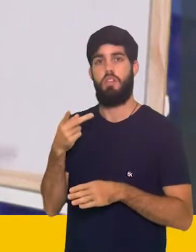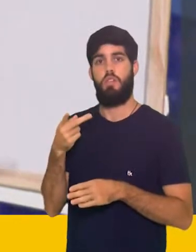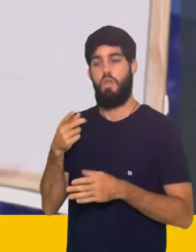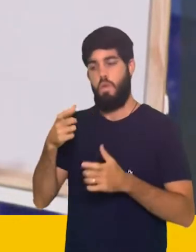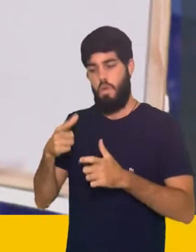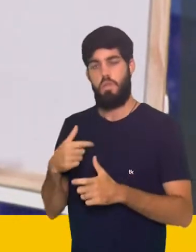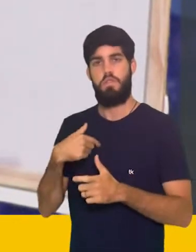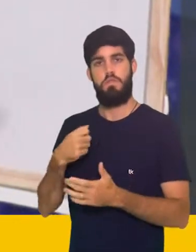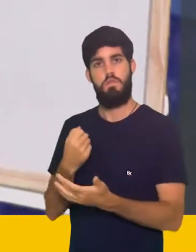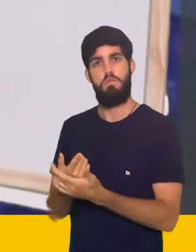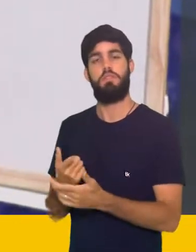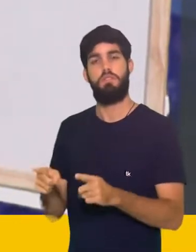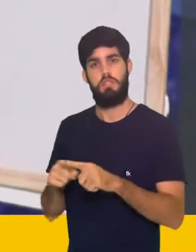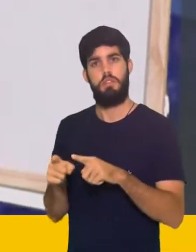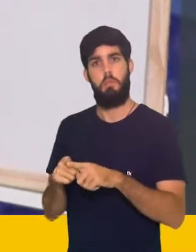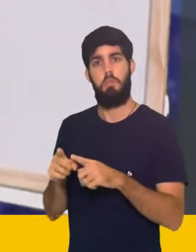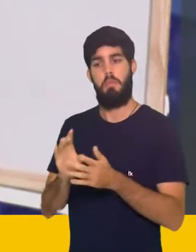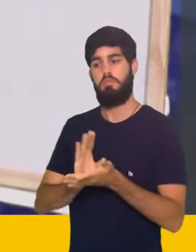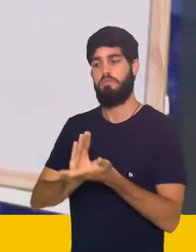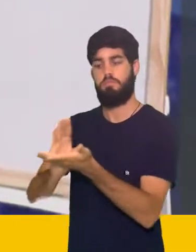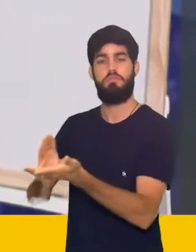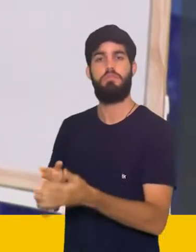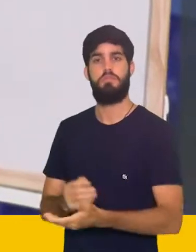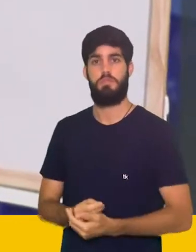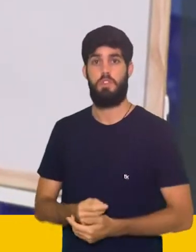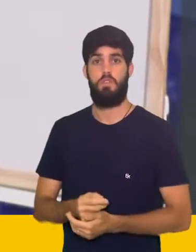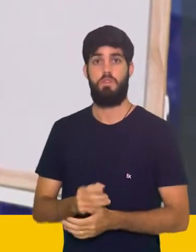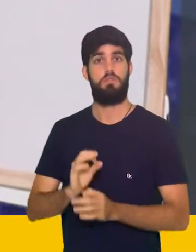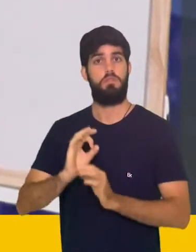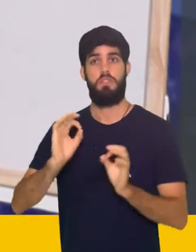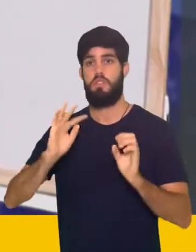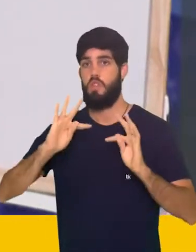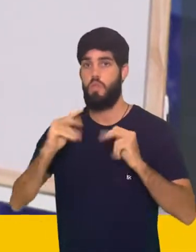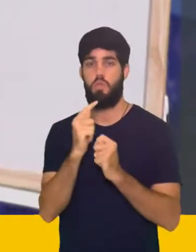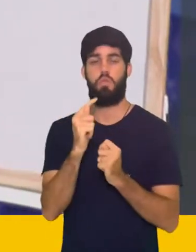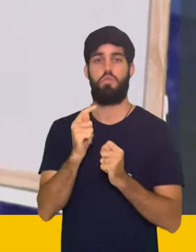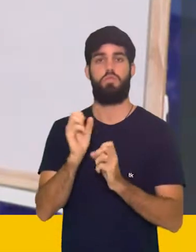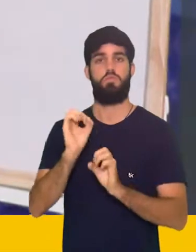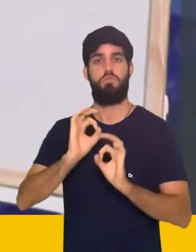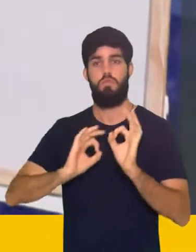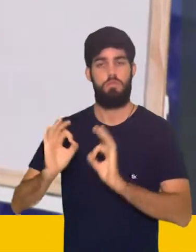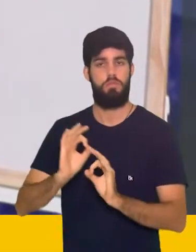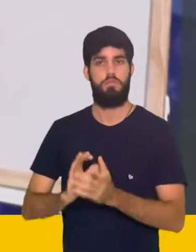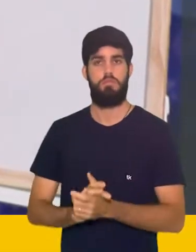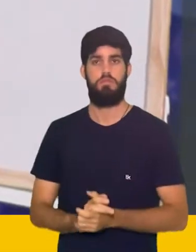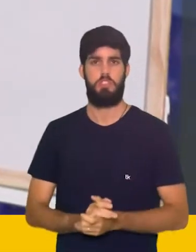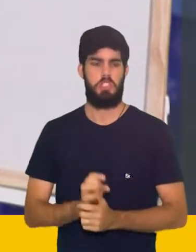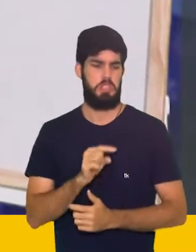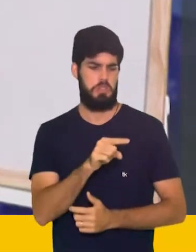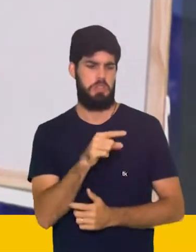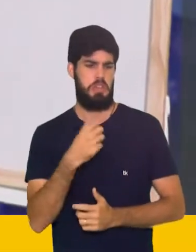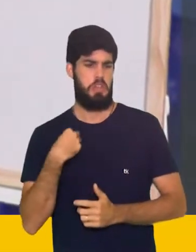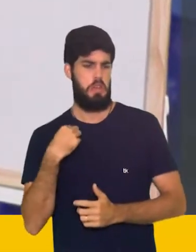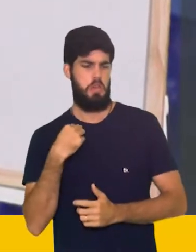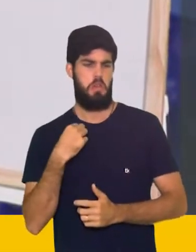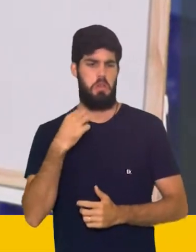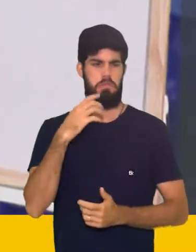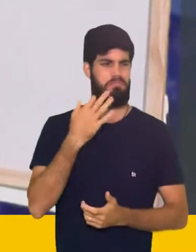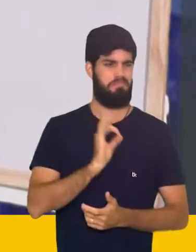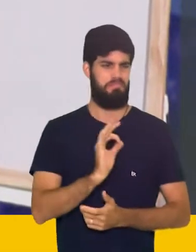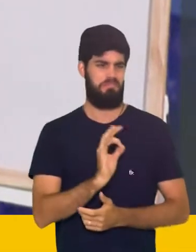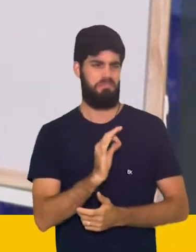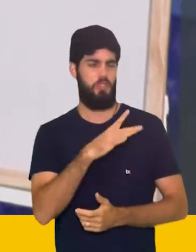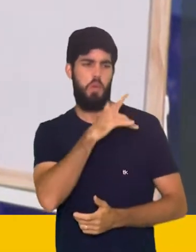vai pagar. Então você resolveu a situação. Agora, só olhar para mim e dizer, olha, a roupa não tá legal, deveria